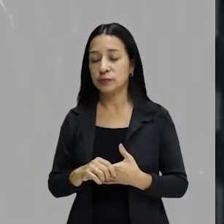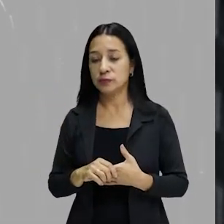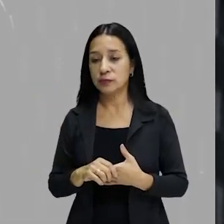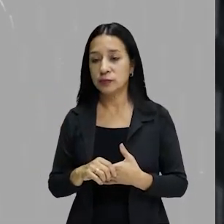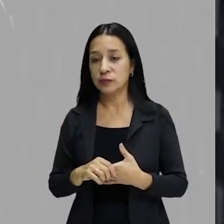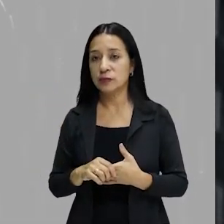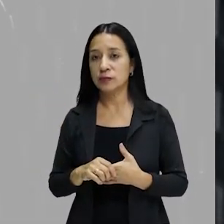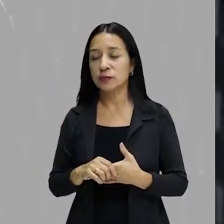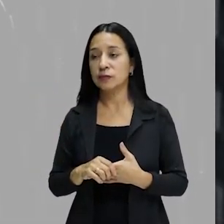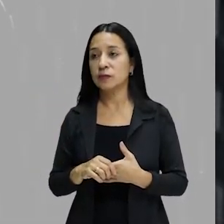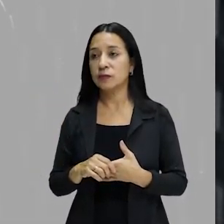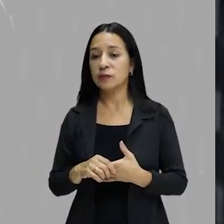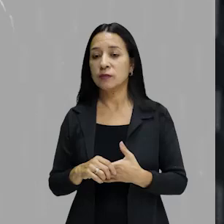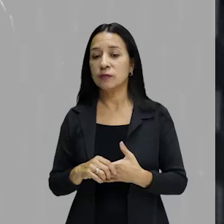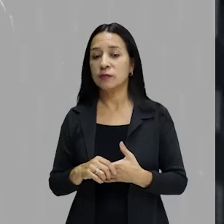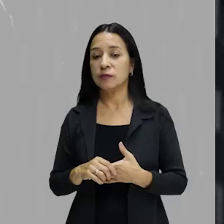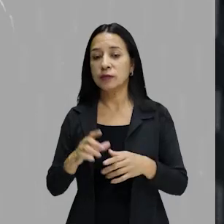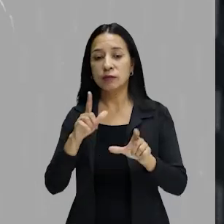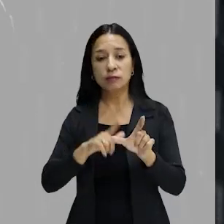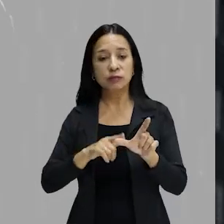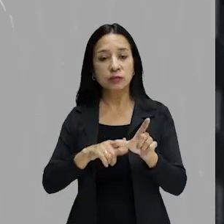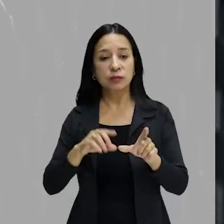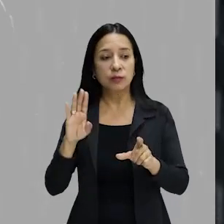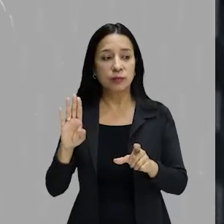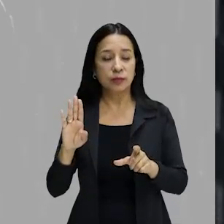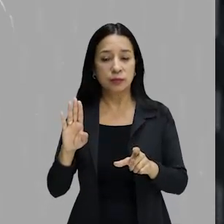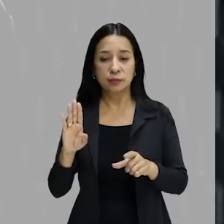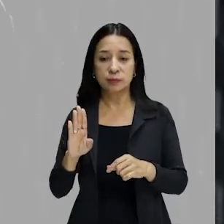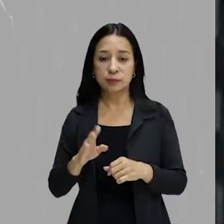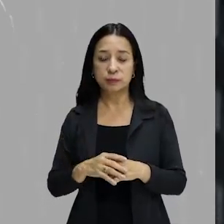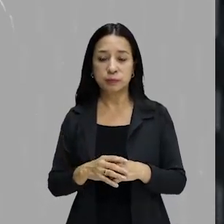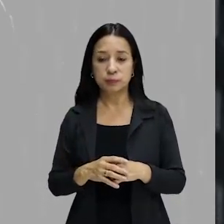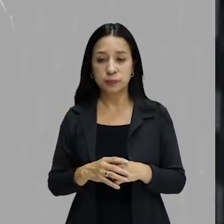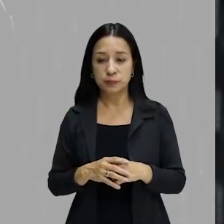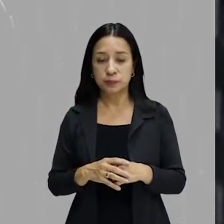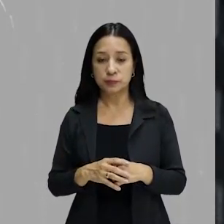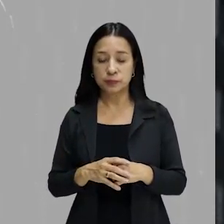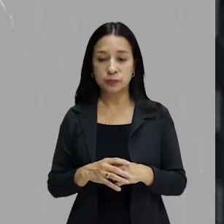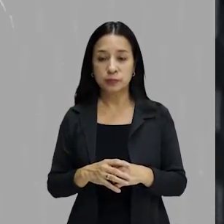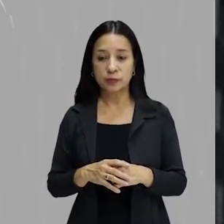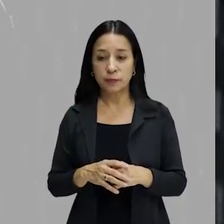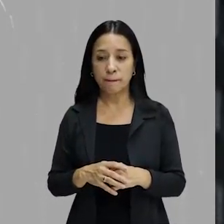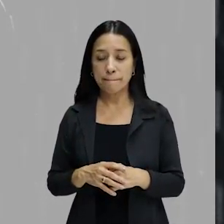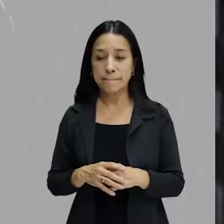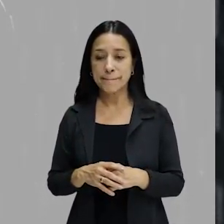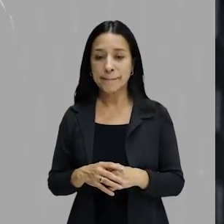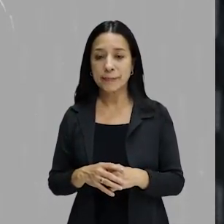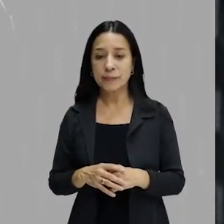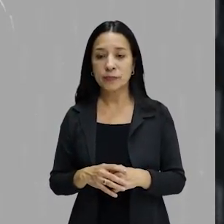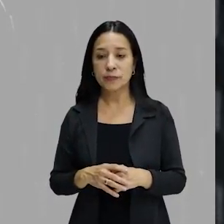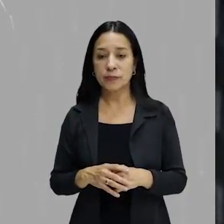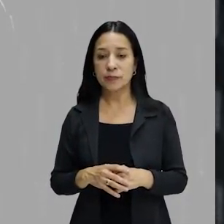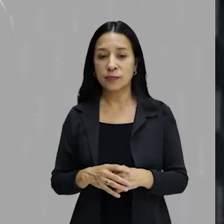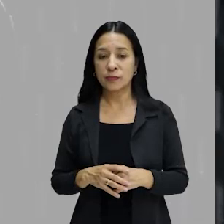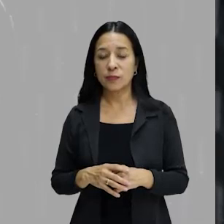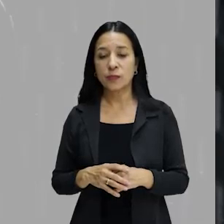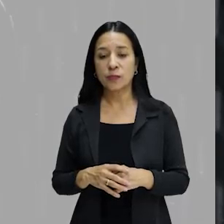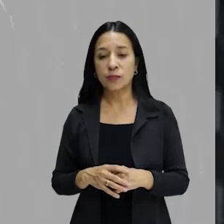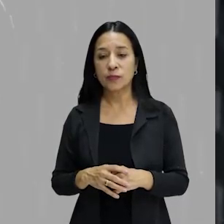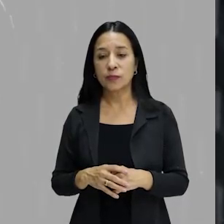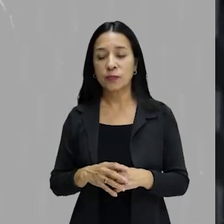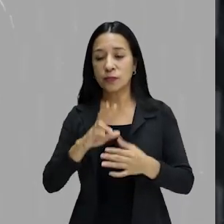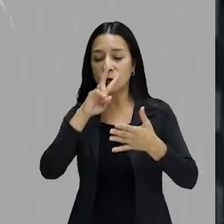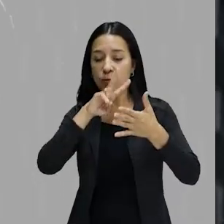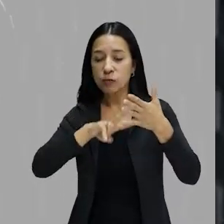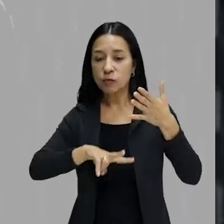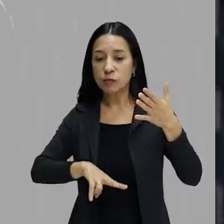aí. Então, letra B. Já que passo por sua rua, posso lhe dar uma carona.